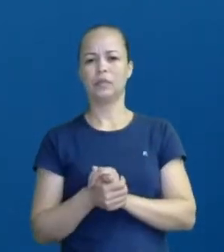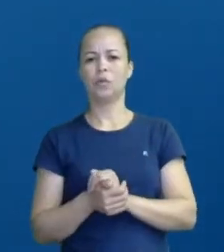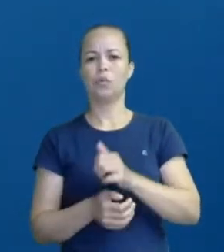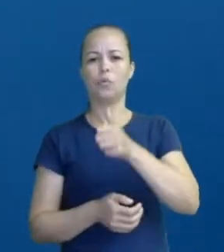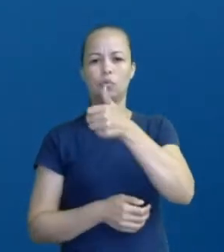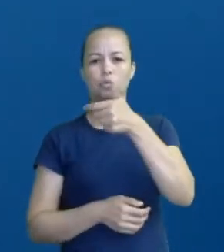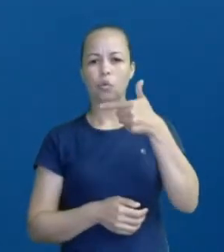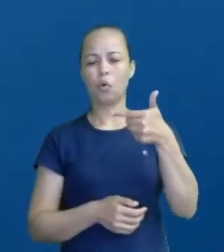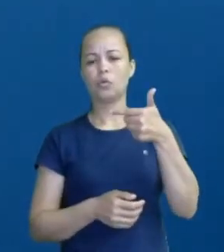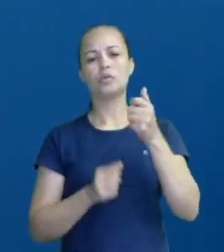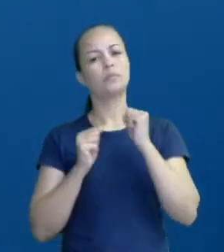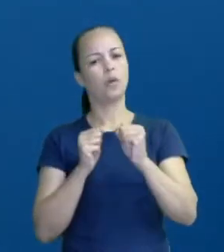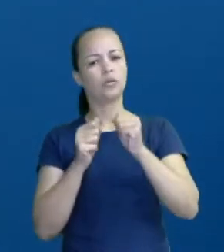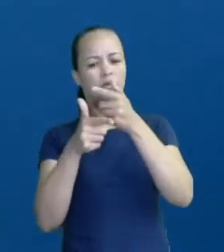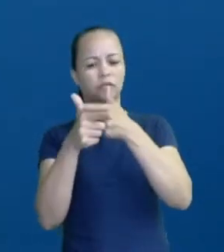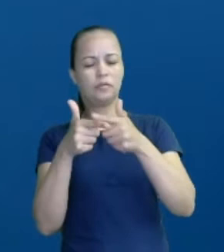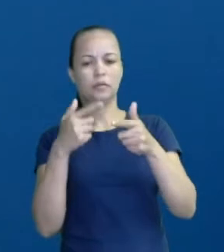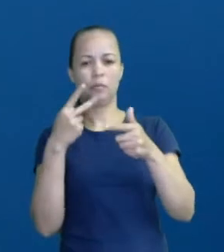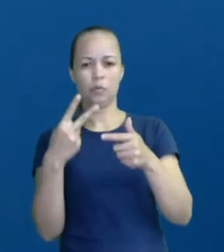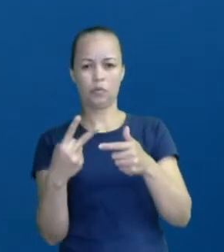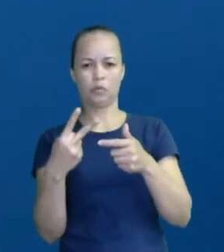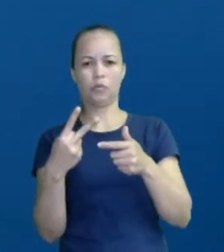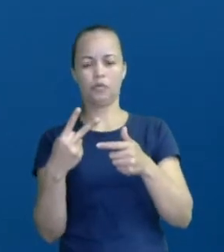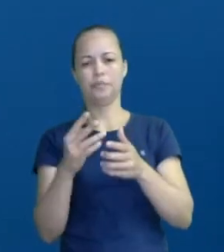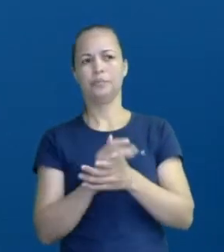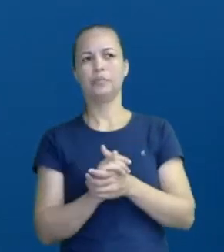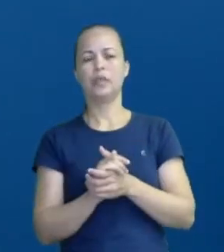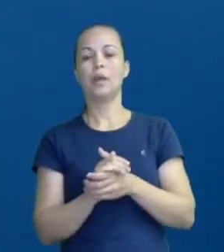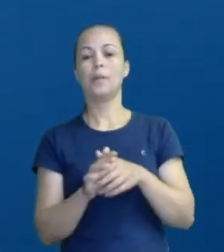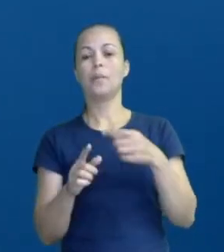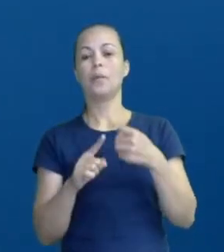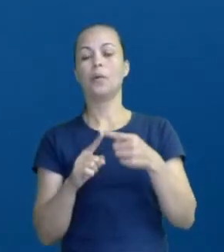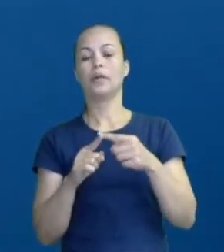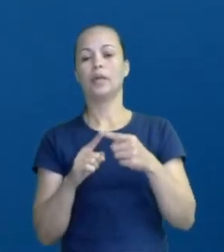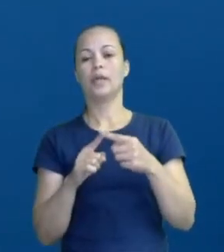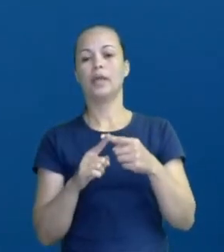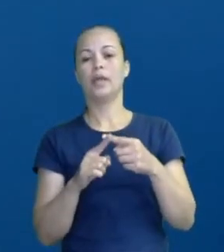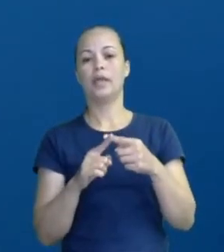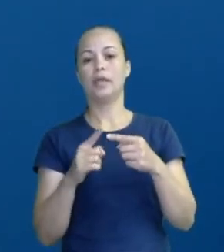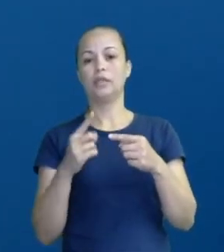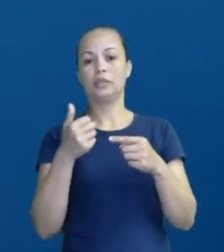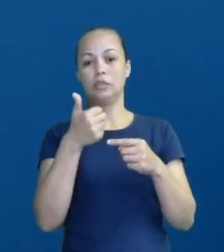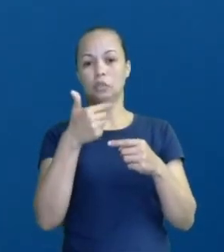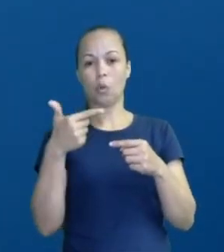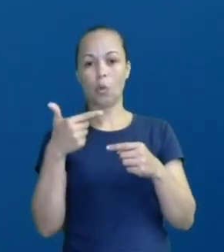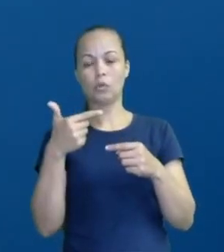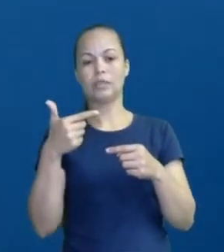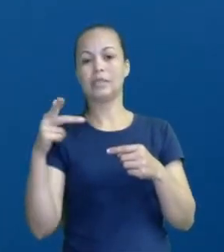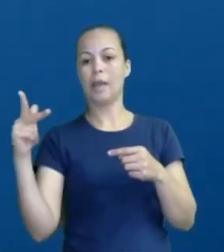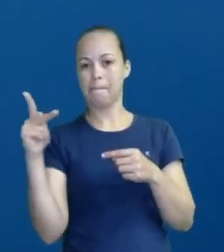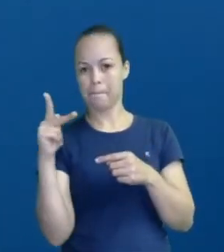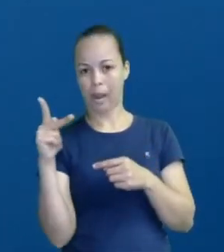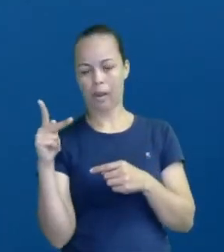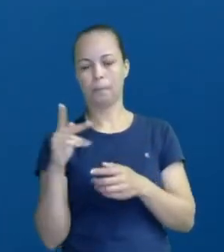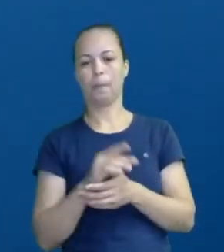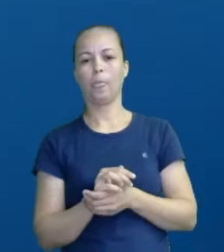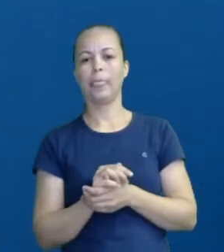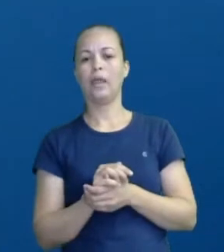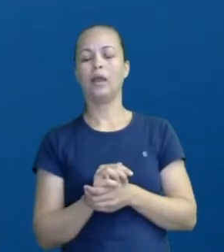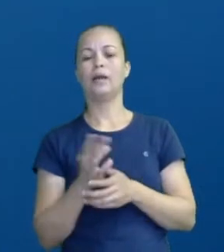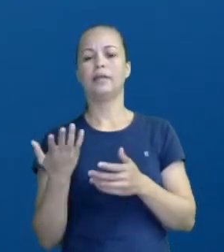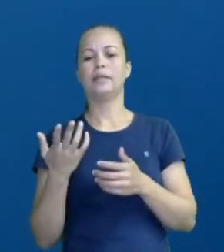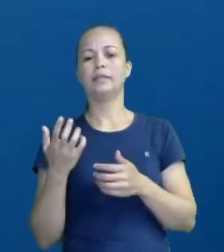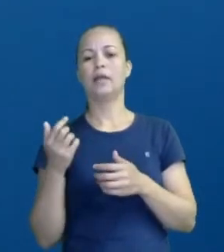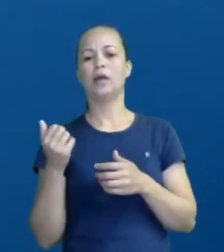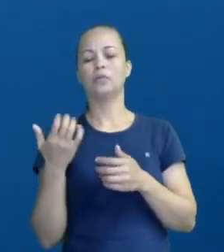eu posso dividir por 2. Por quê? Porque 12 é par, tá? 12 termina com 2. E eu posso